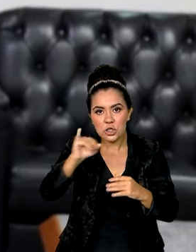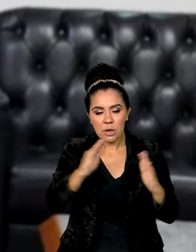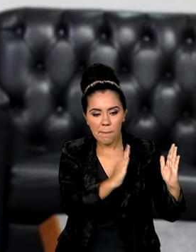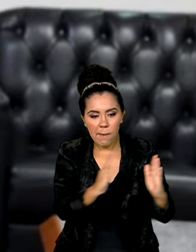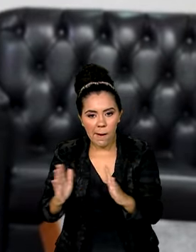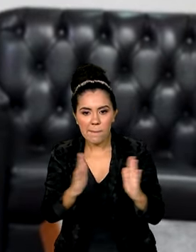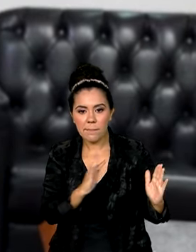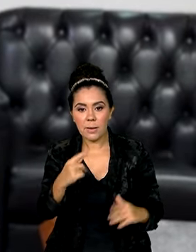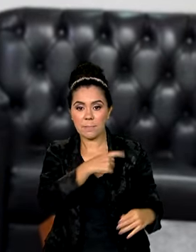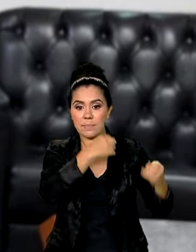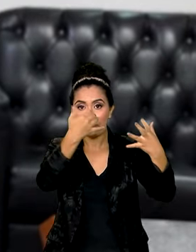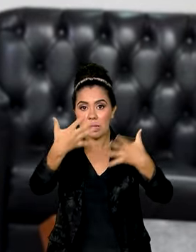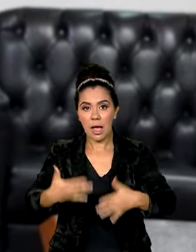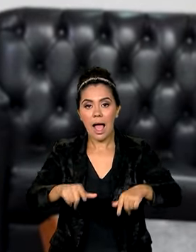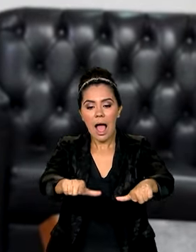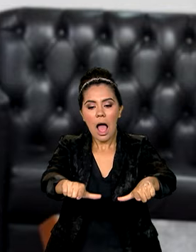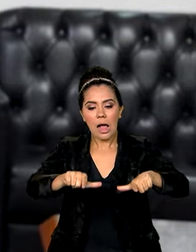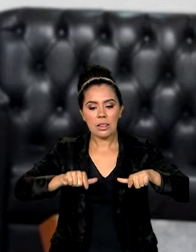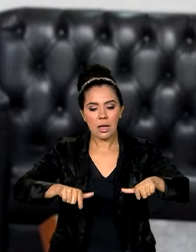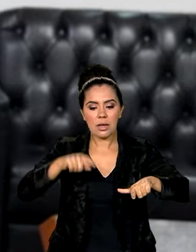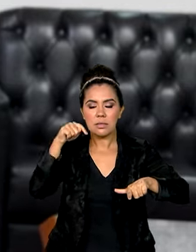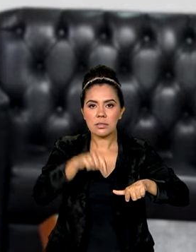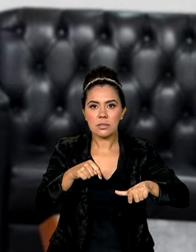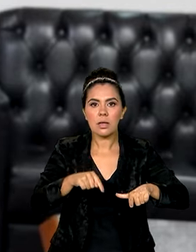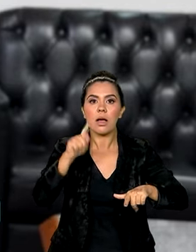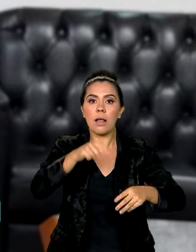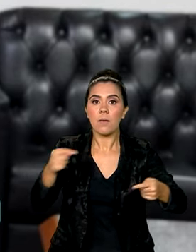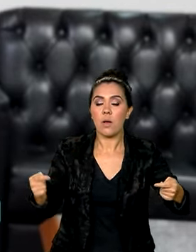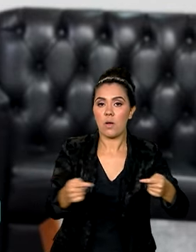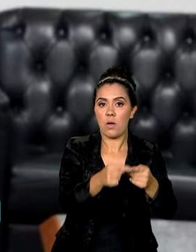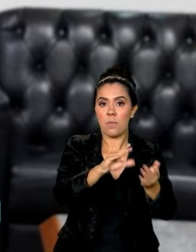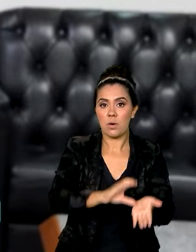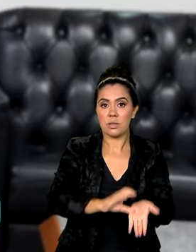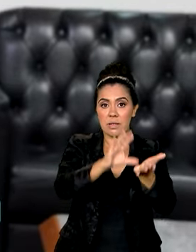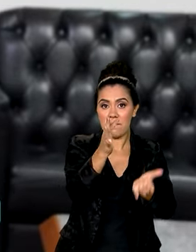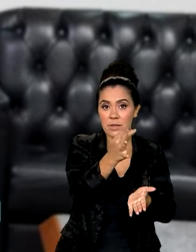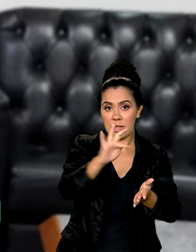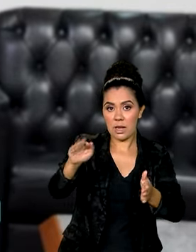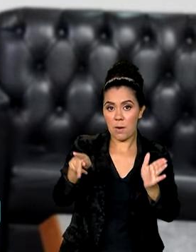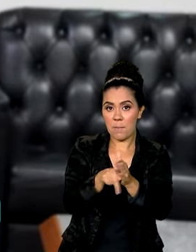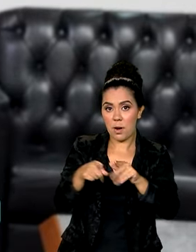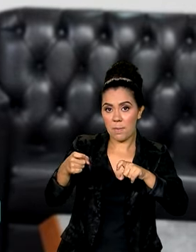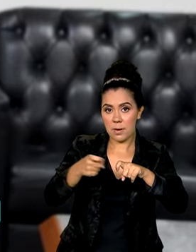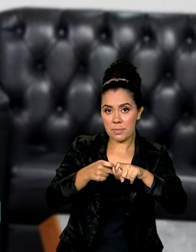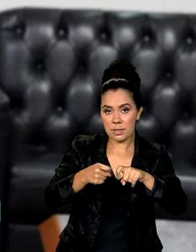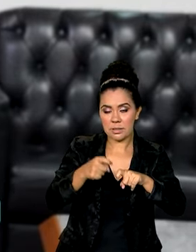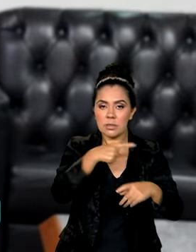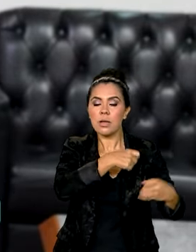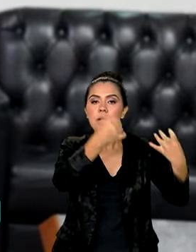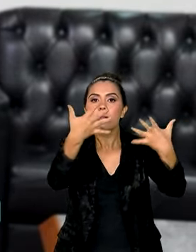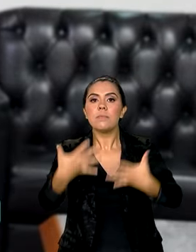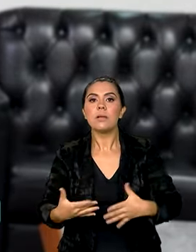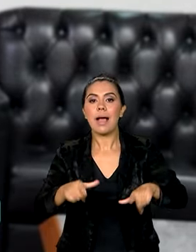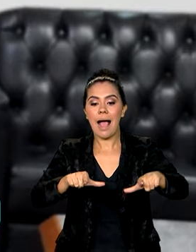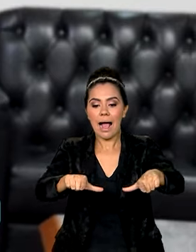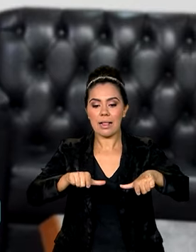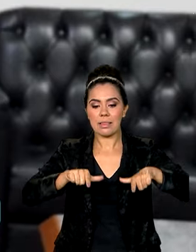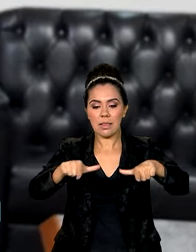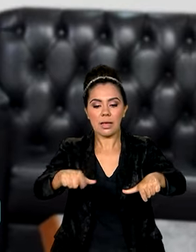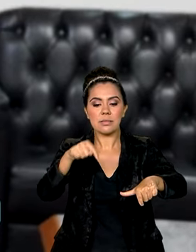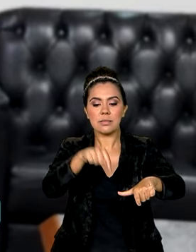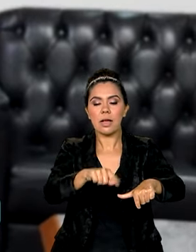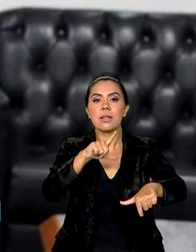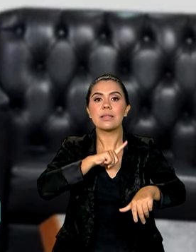aproveitamos o atestado que é disciplinado pelo Conselho Federal de Medicina. Esse atestado tem o tempo de